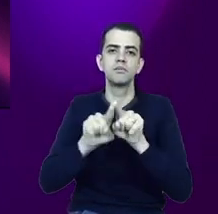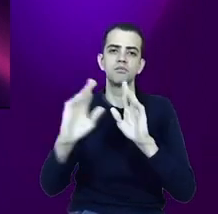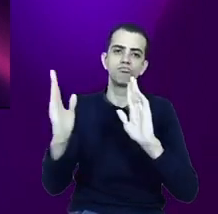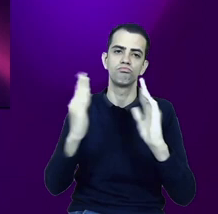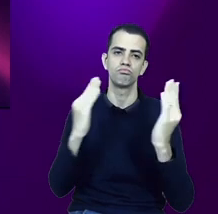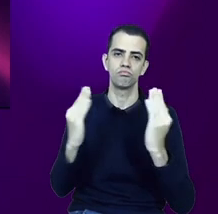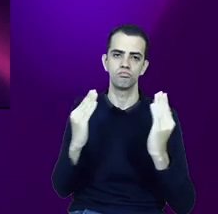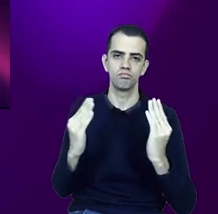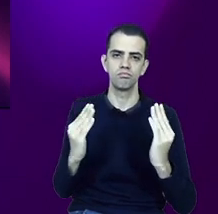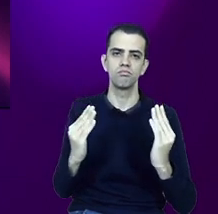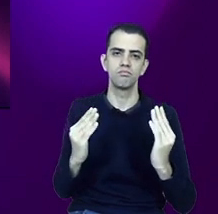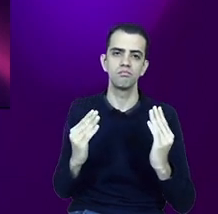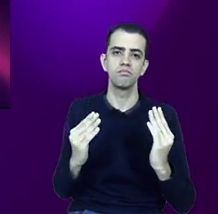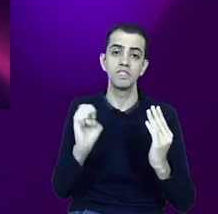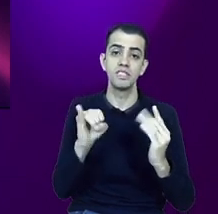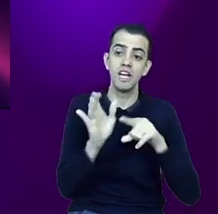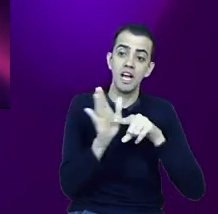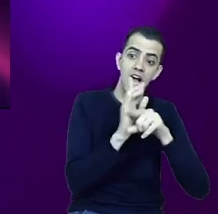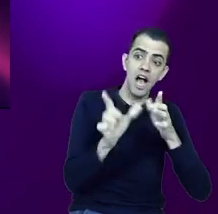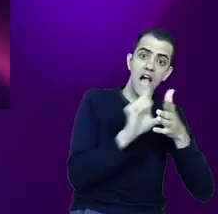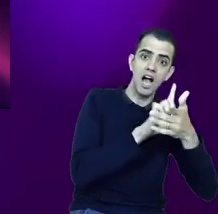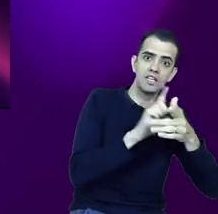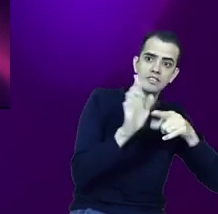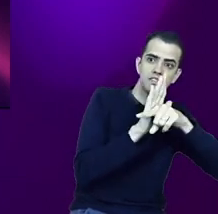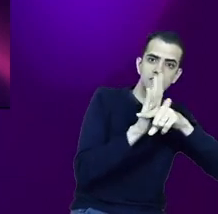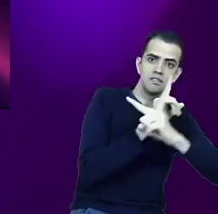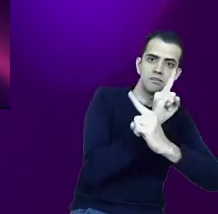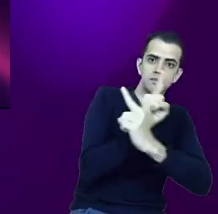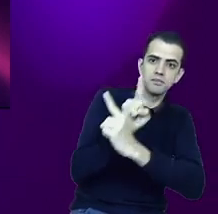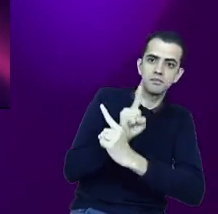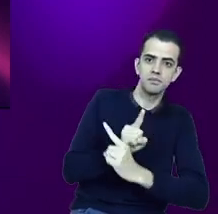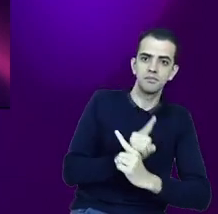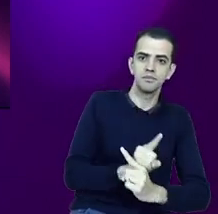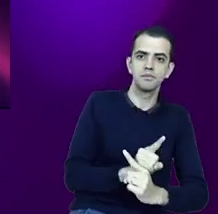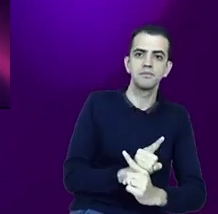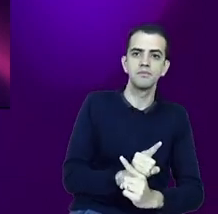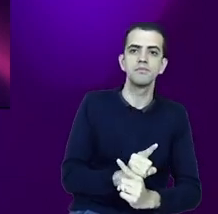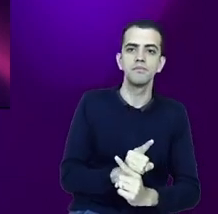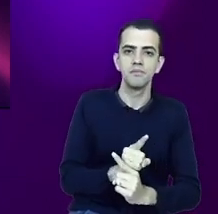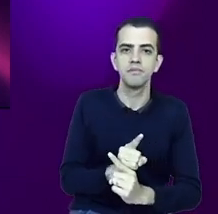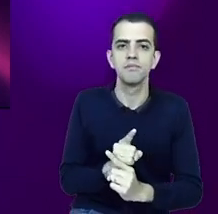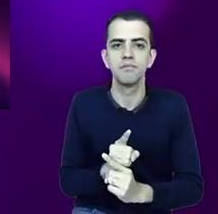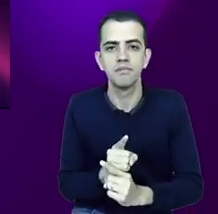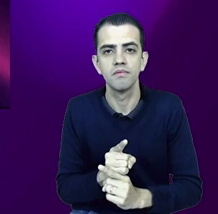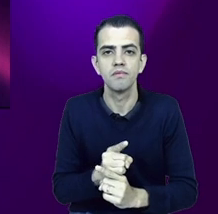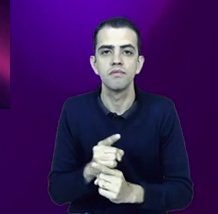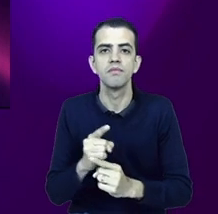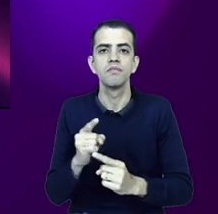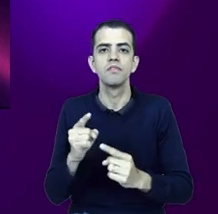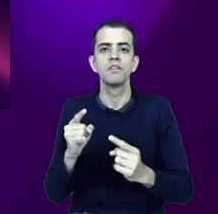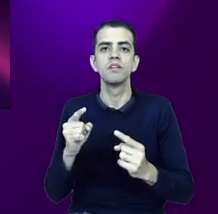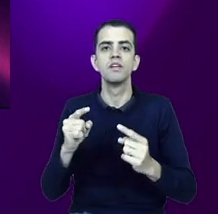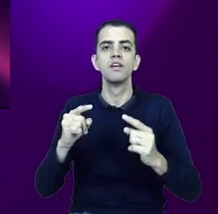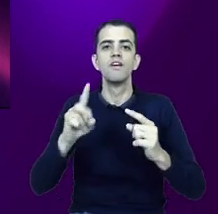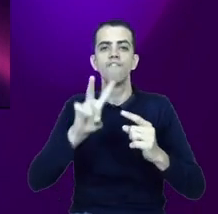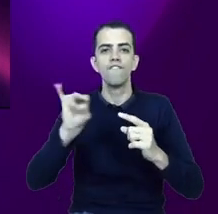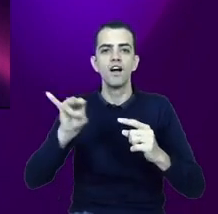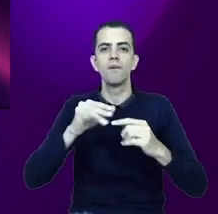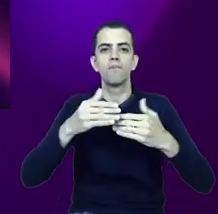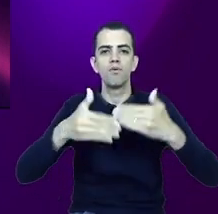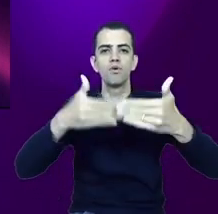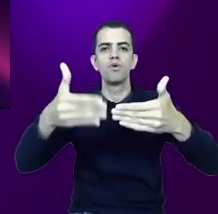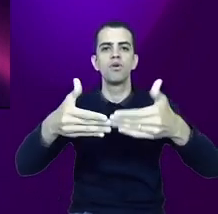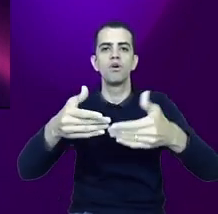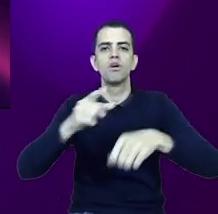de uma radioterapia precoce, já que a grande chance é de que ele vá progredir, o tumor vai progredir em curto